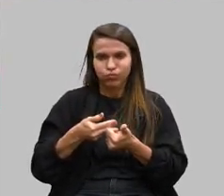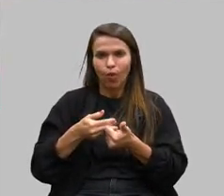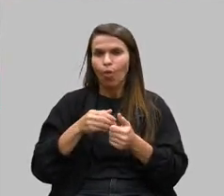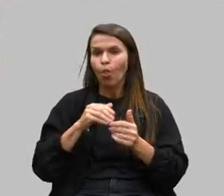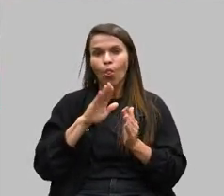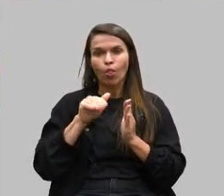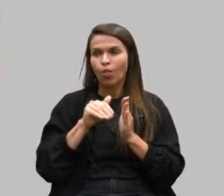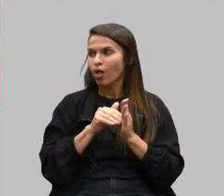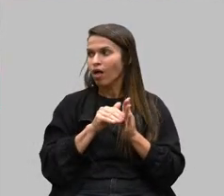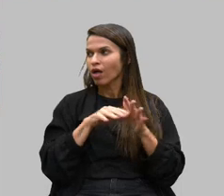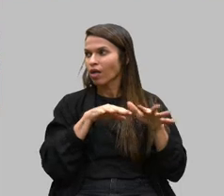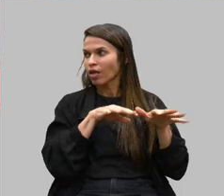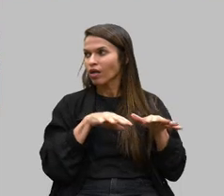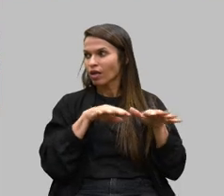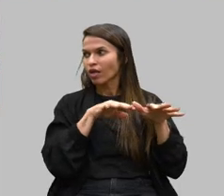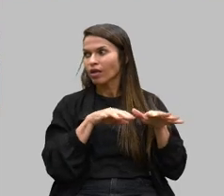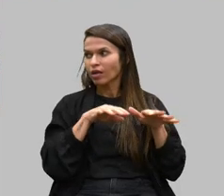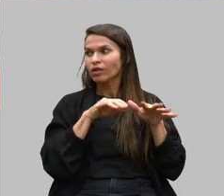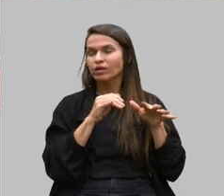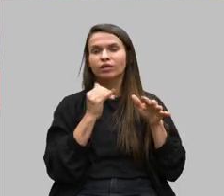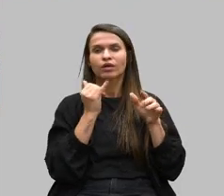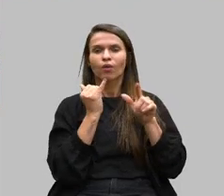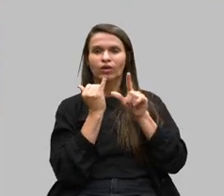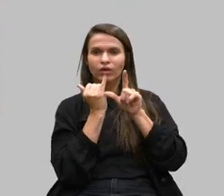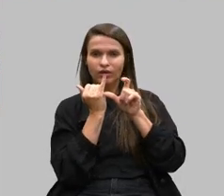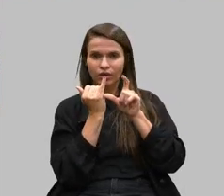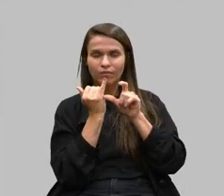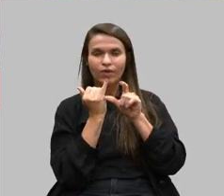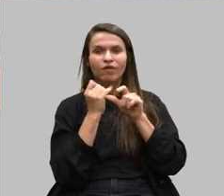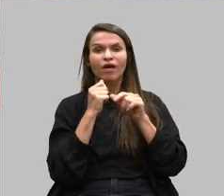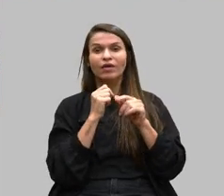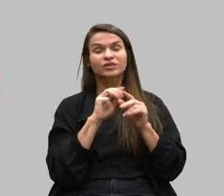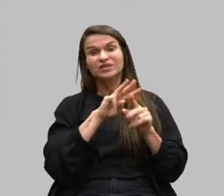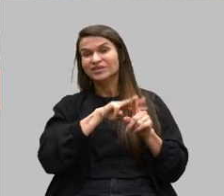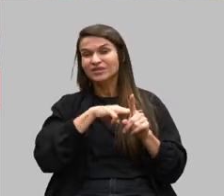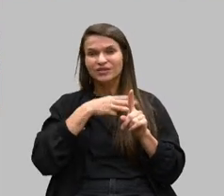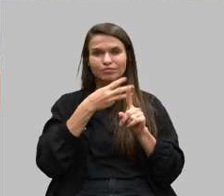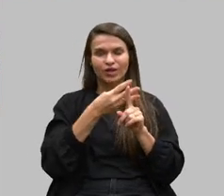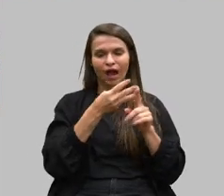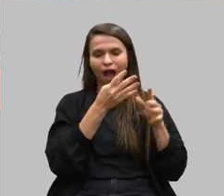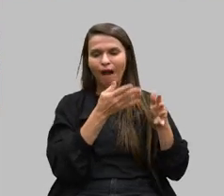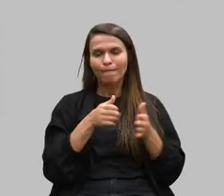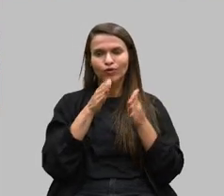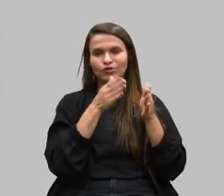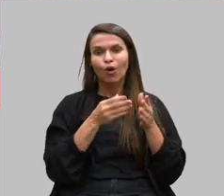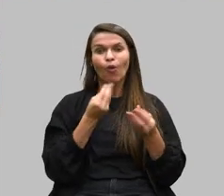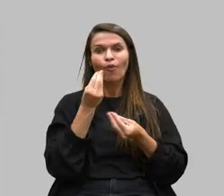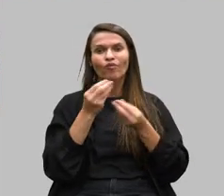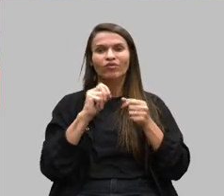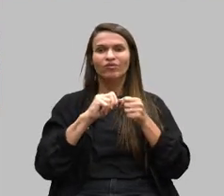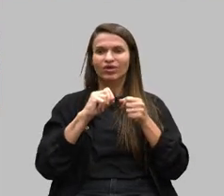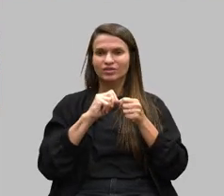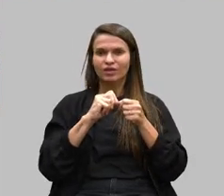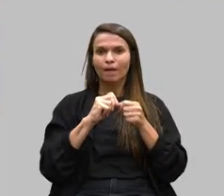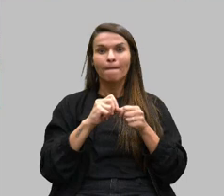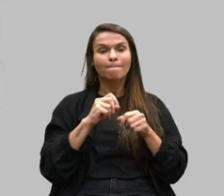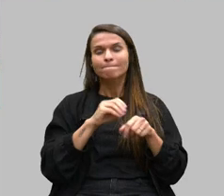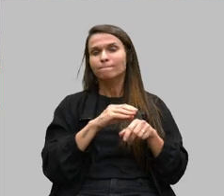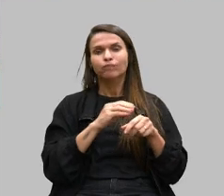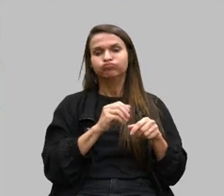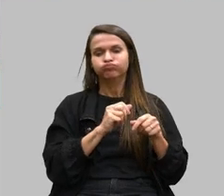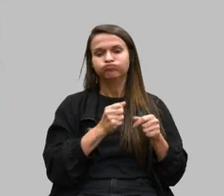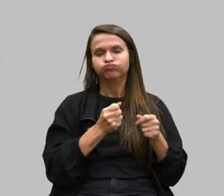ali Elas vão praticamente triplicar a produção como que nós vamos fazer vamos botar de novo mais camião nós não temos